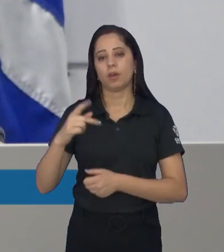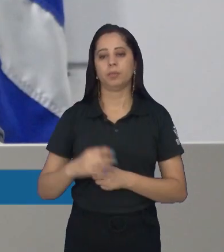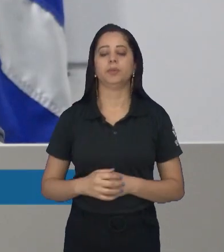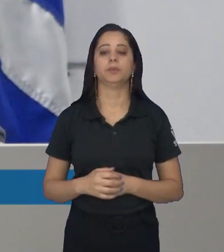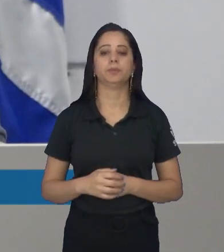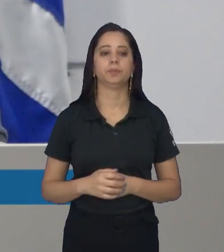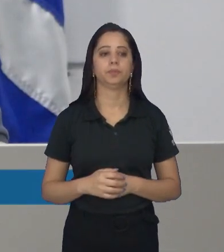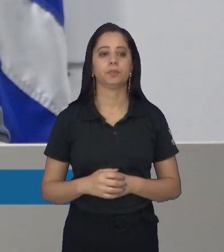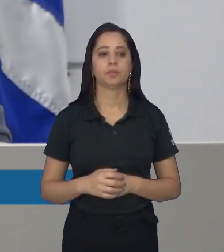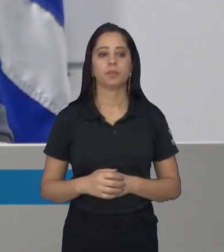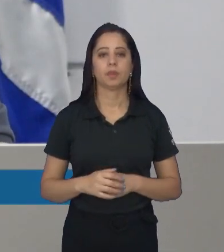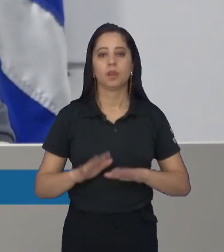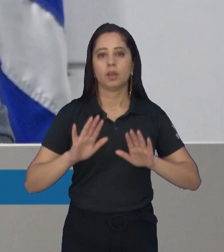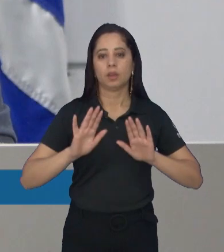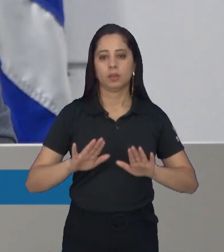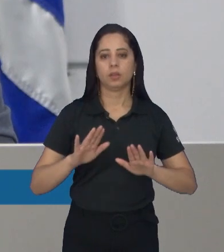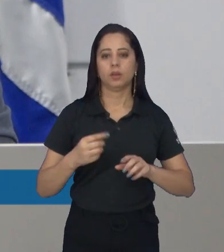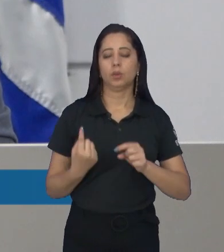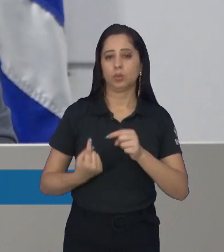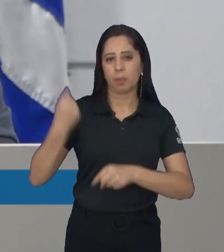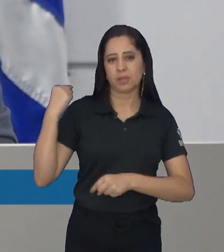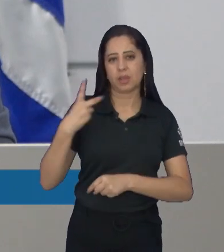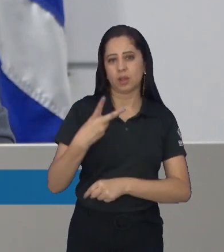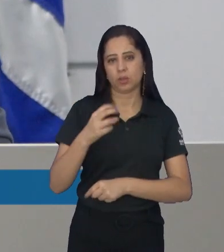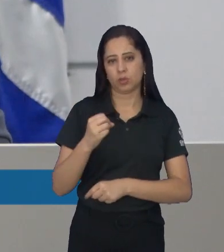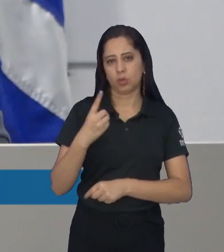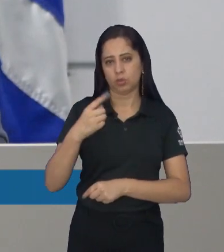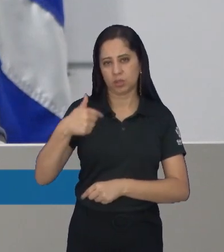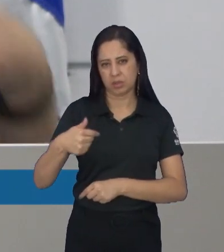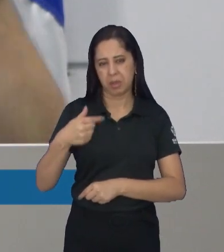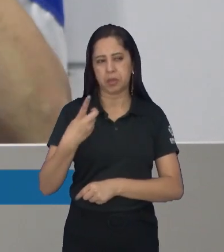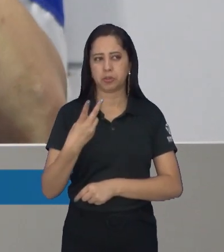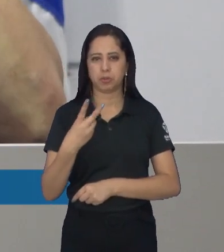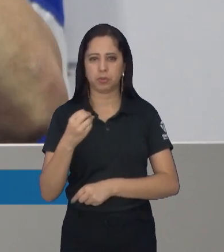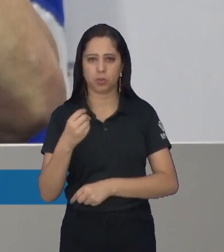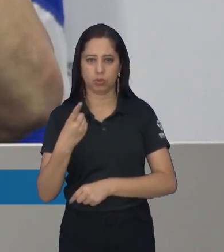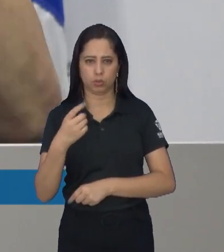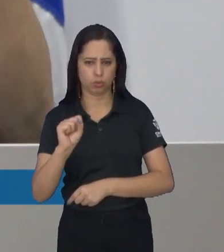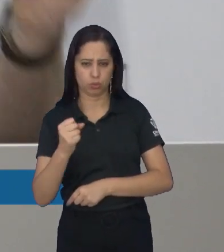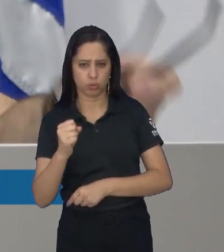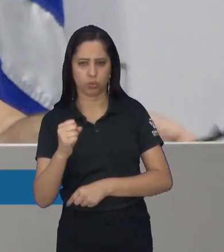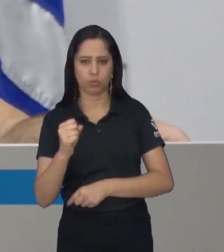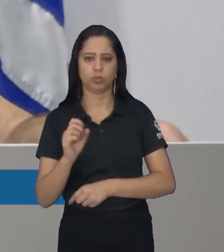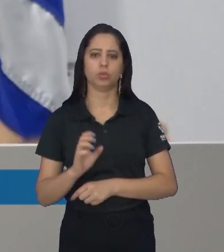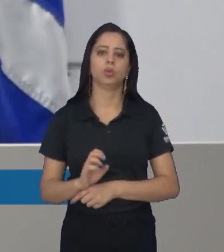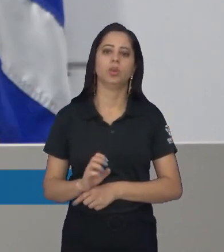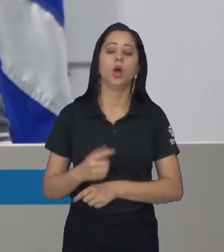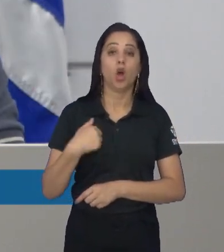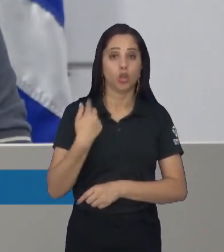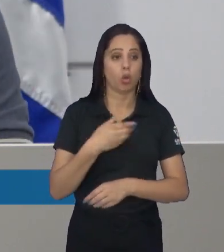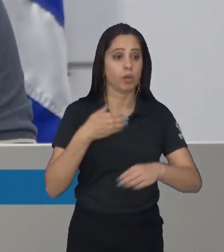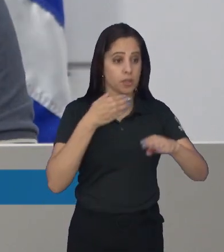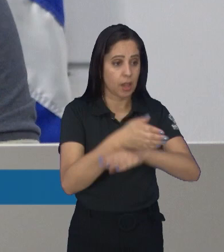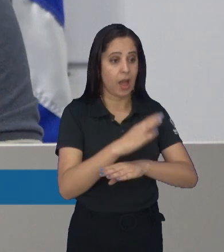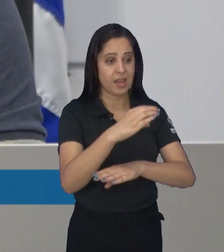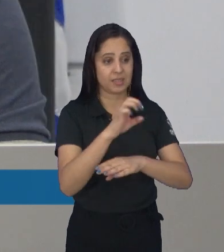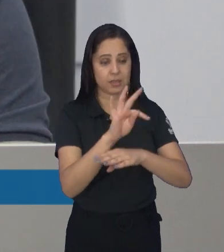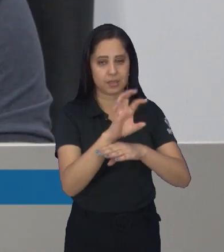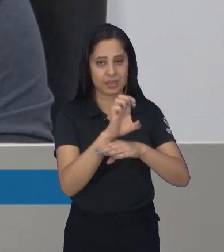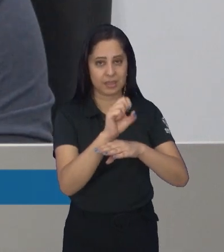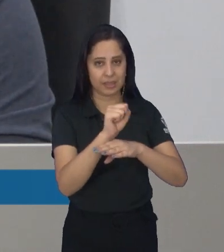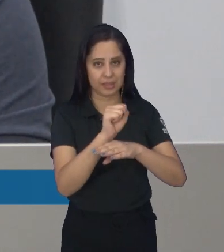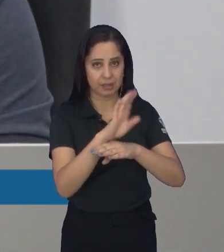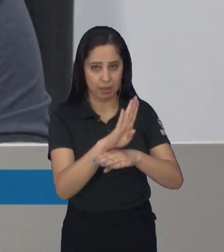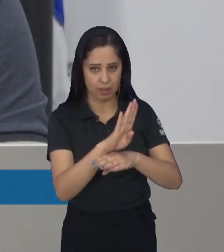o plano diretor em 2018 durante 2017/2018 nós contactamos sete as análise de risco